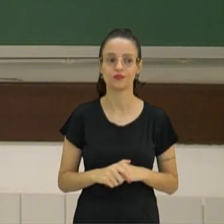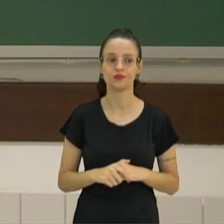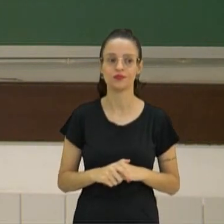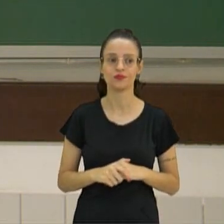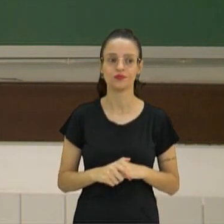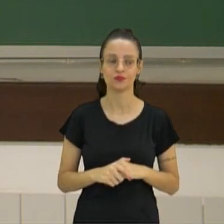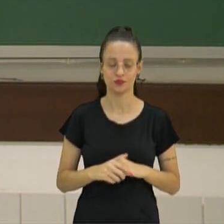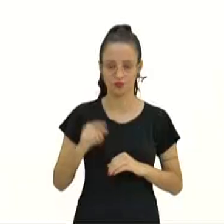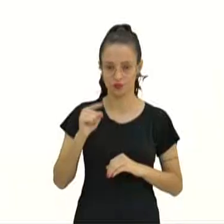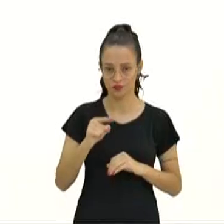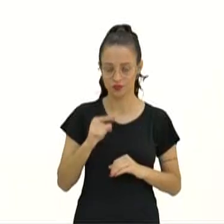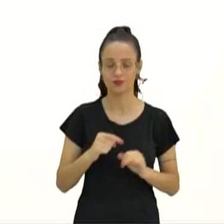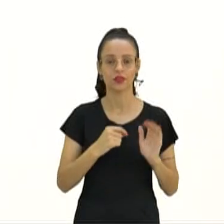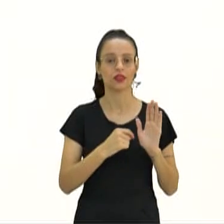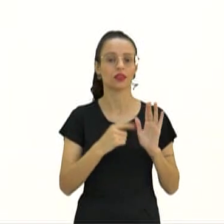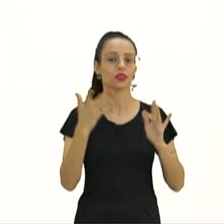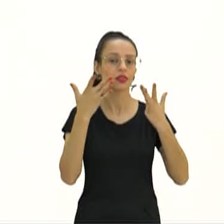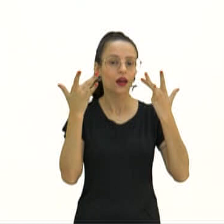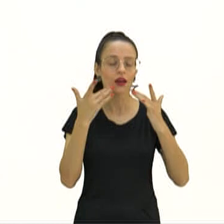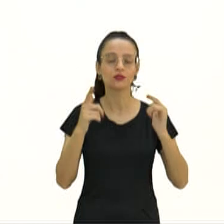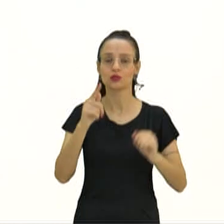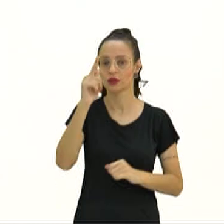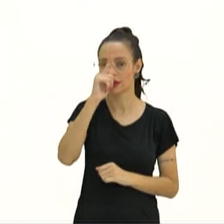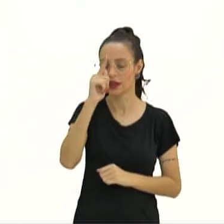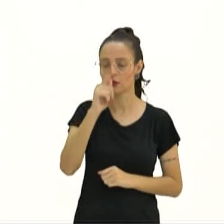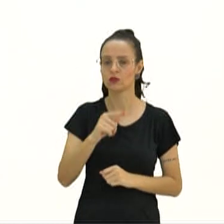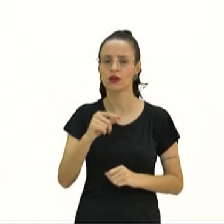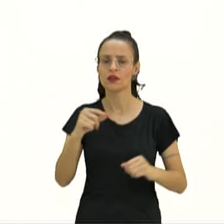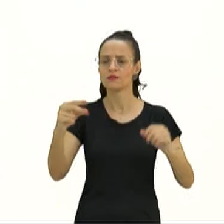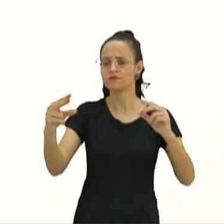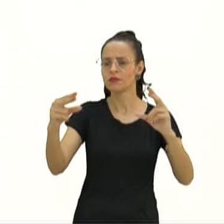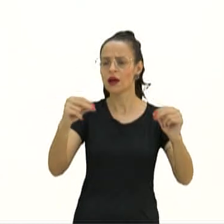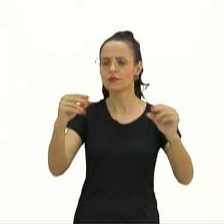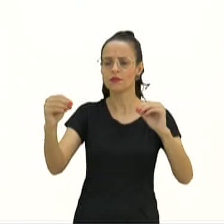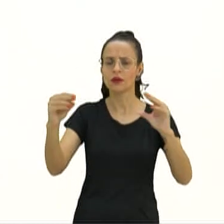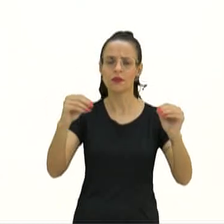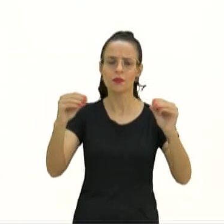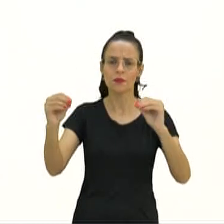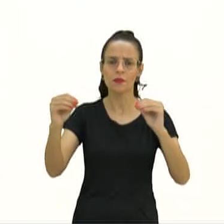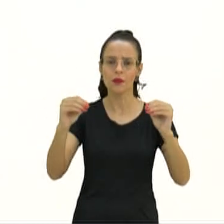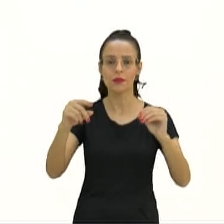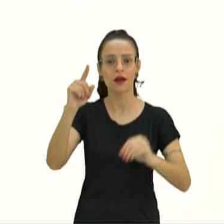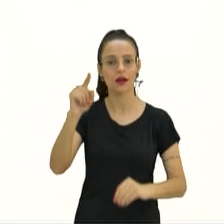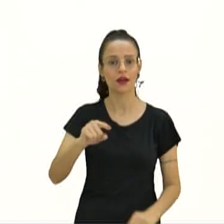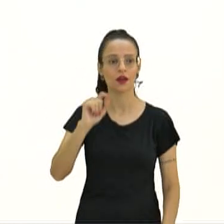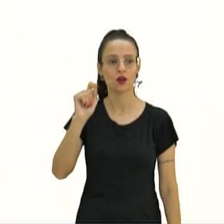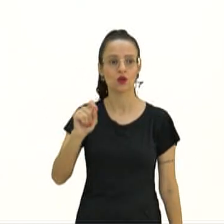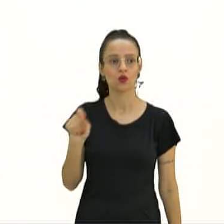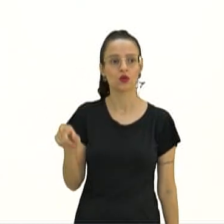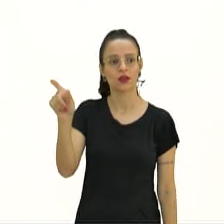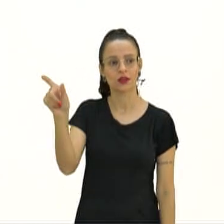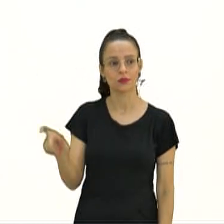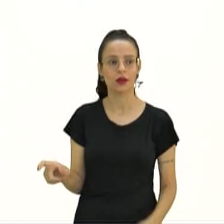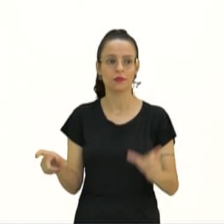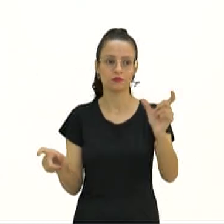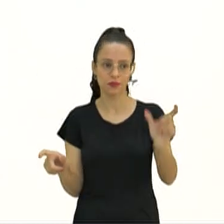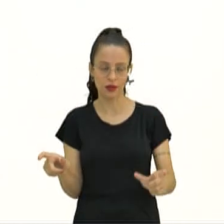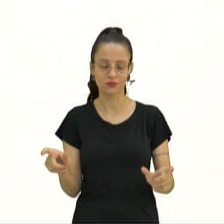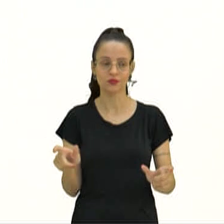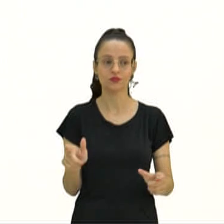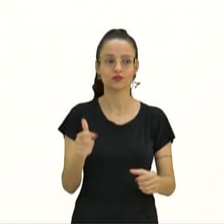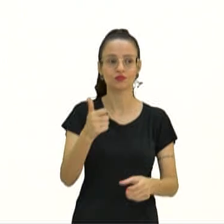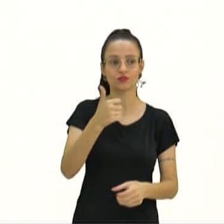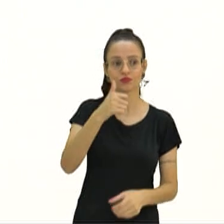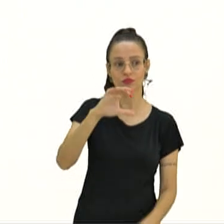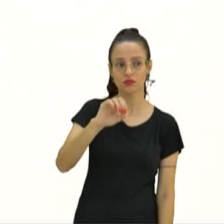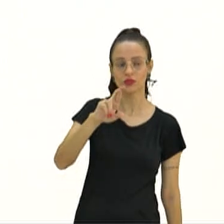ali. No teatro grego, os diálogos eram realizados entre Corifeu, chefe do coro, e o coro,